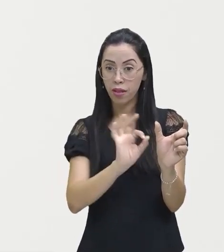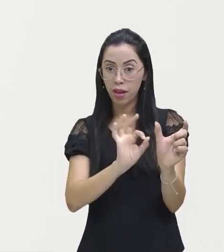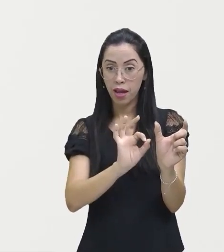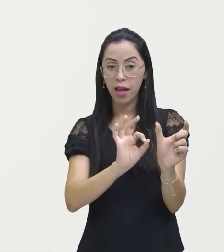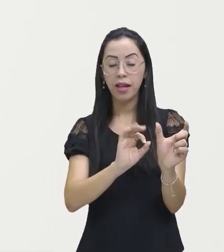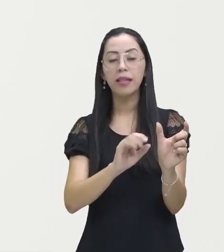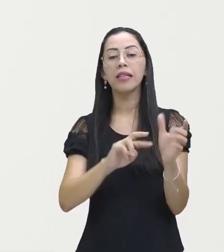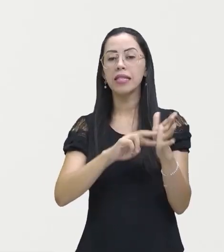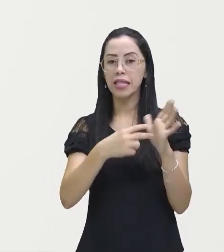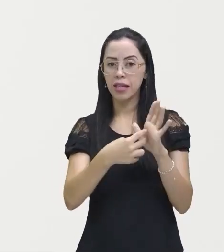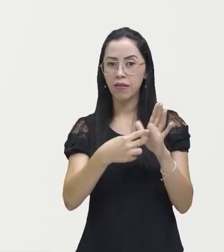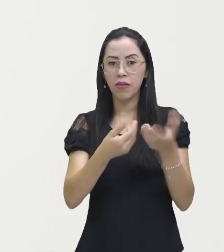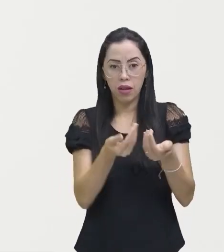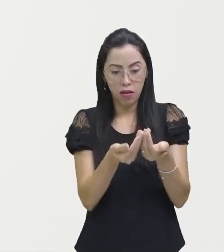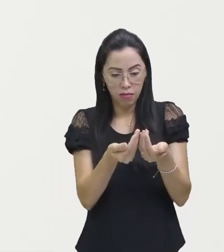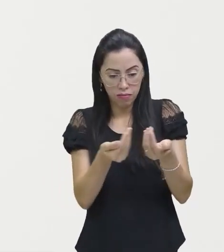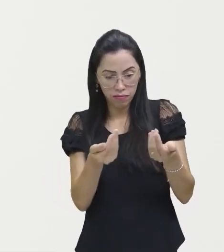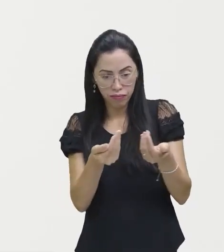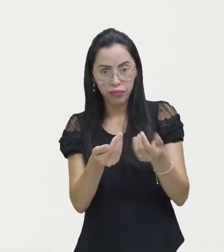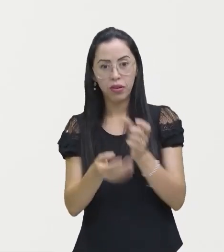um